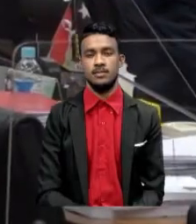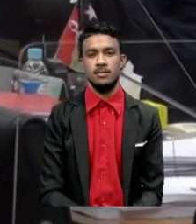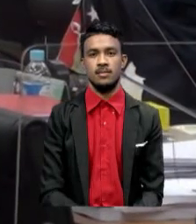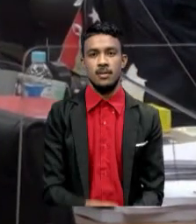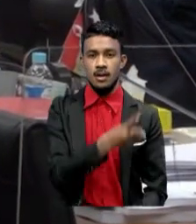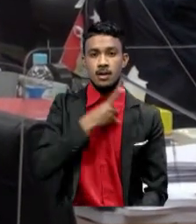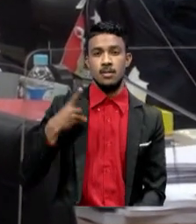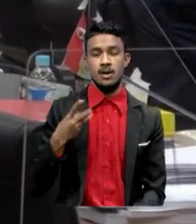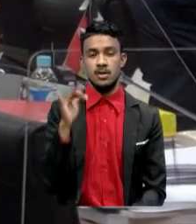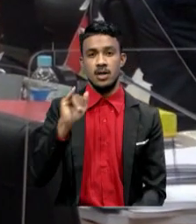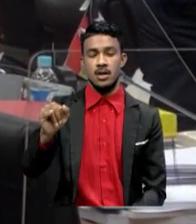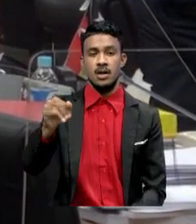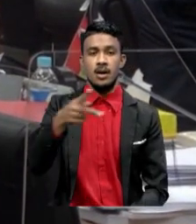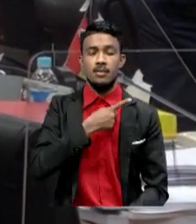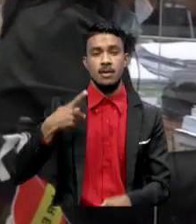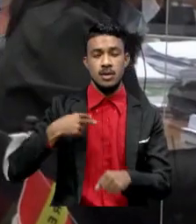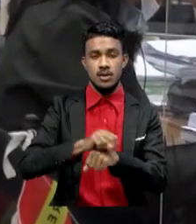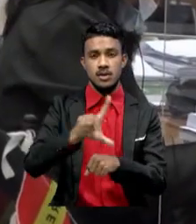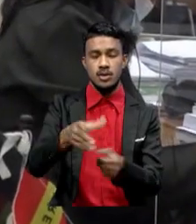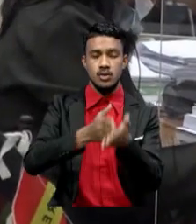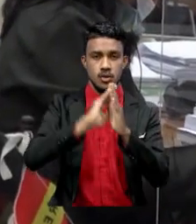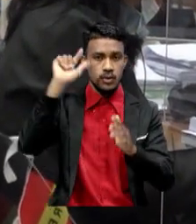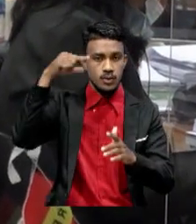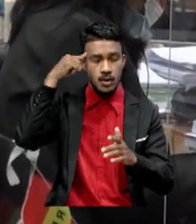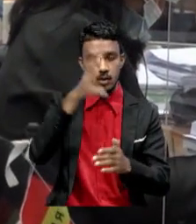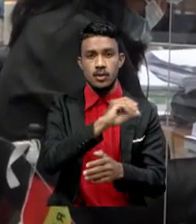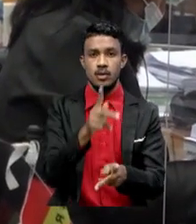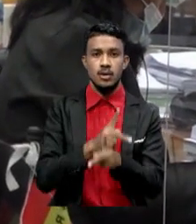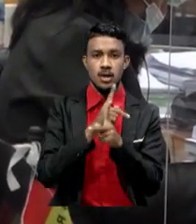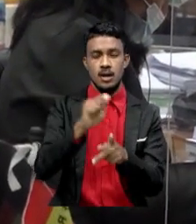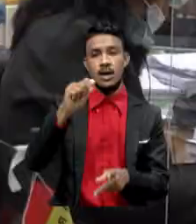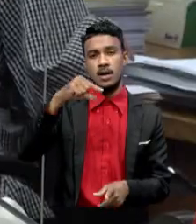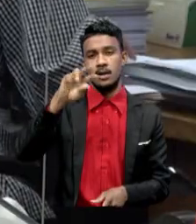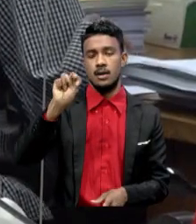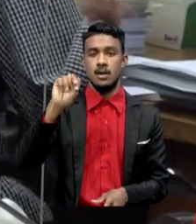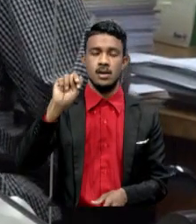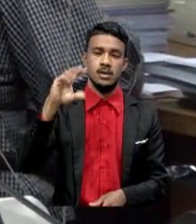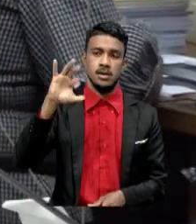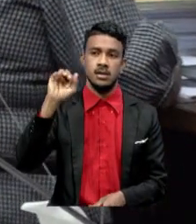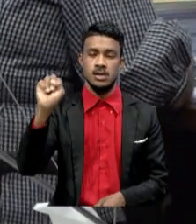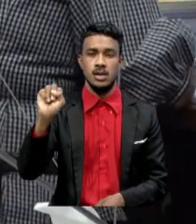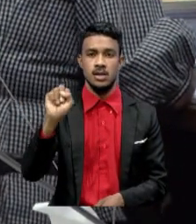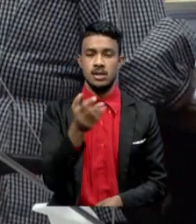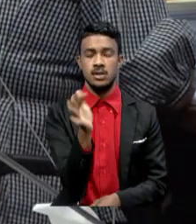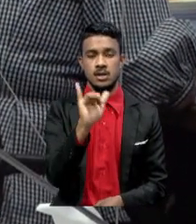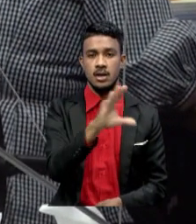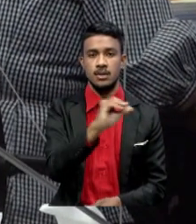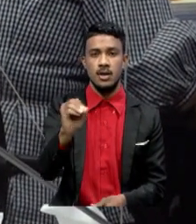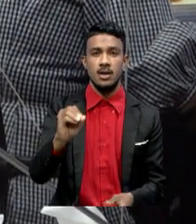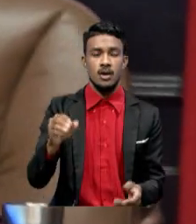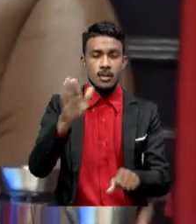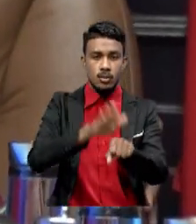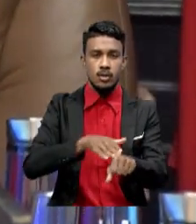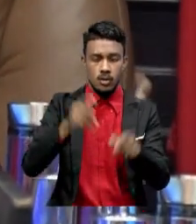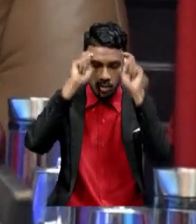Deputado sira Parlamento Nasional husu Governo atu resolve no kontrola azensia sira nebe haruka Timoroan sira ba servisu iha railior,